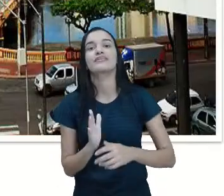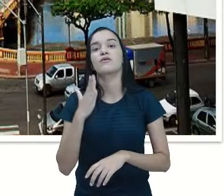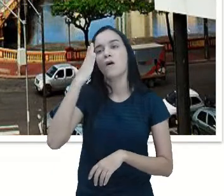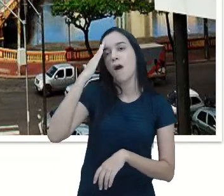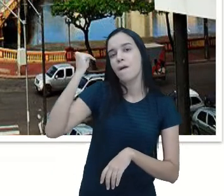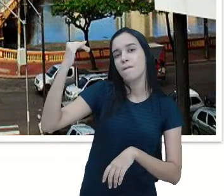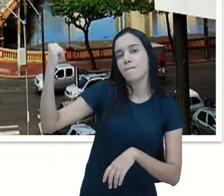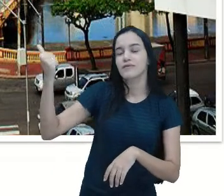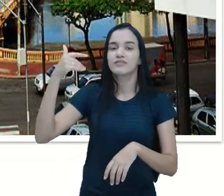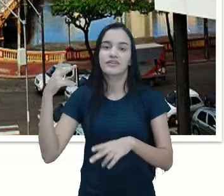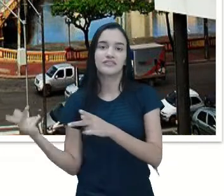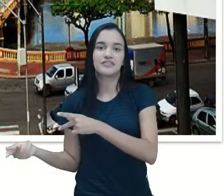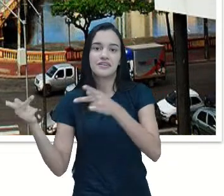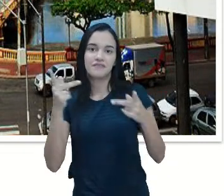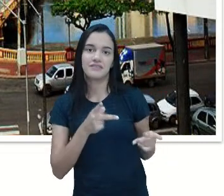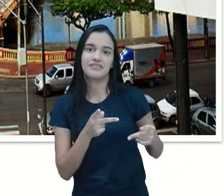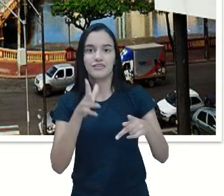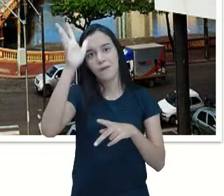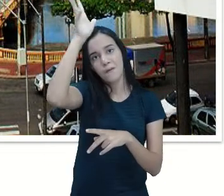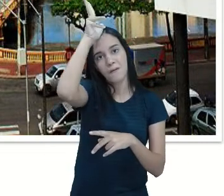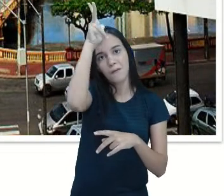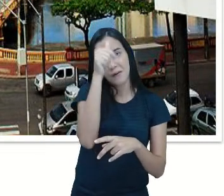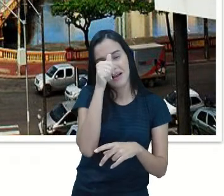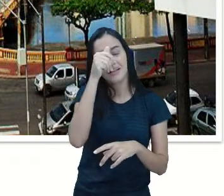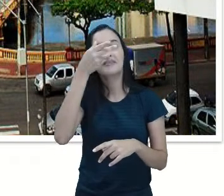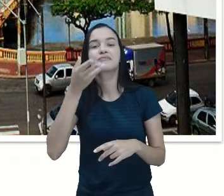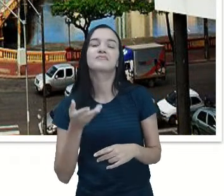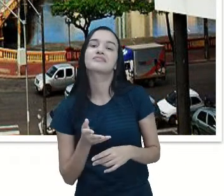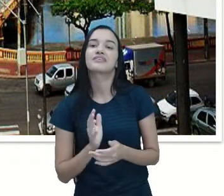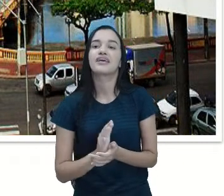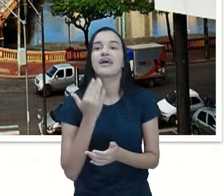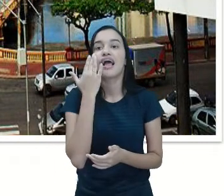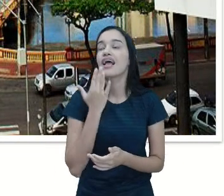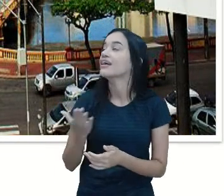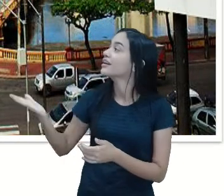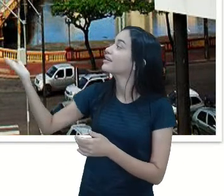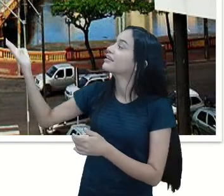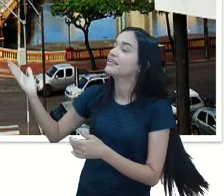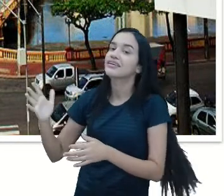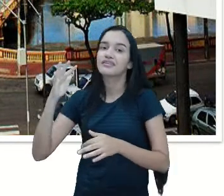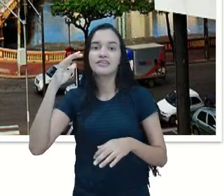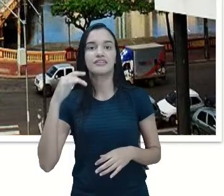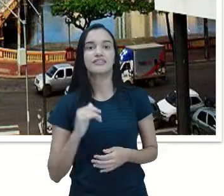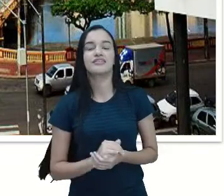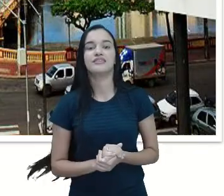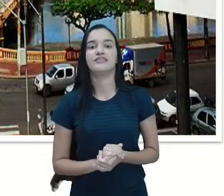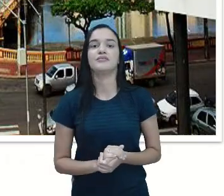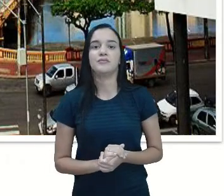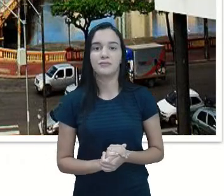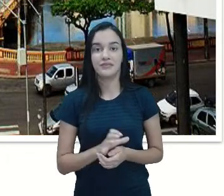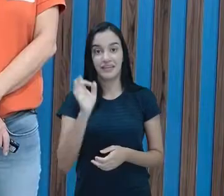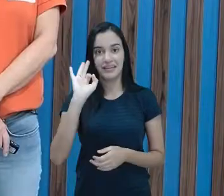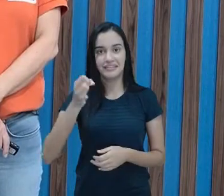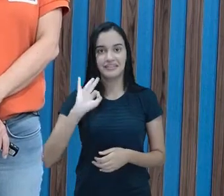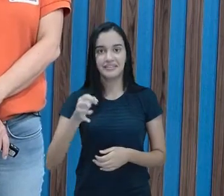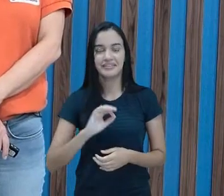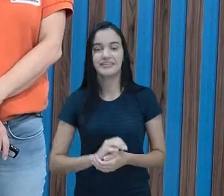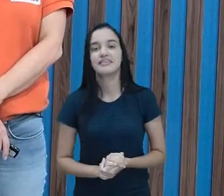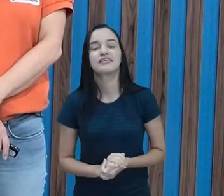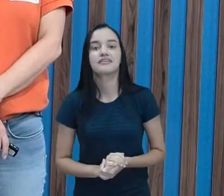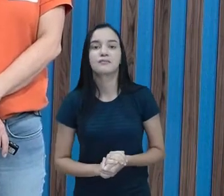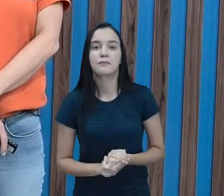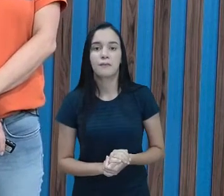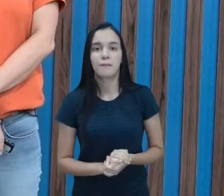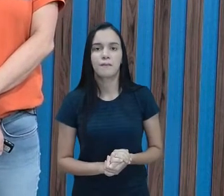Quem aí já visitou o Galo da Madrugada, é exatamente nessa ponte que ela fica atualmente. Exatamente, vê que coisa,